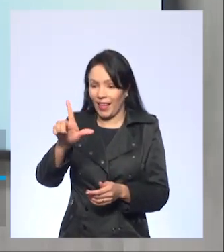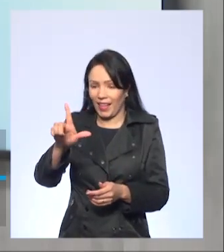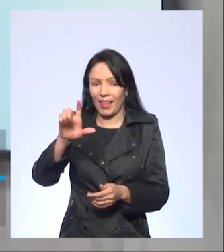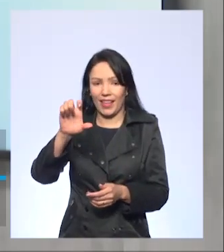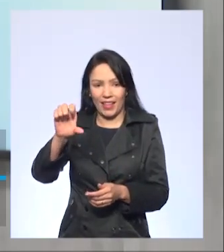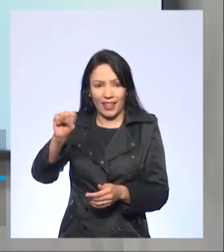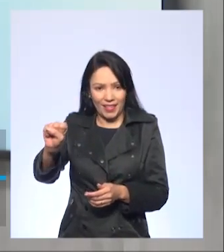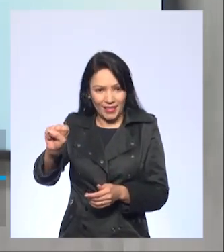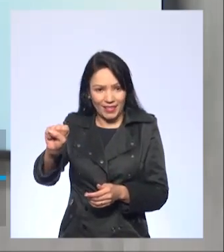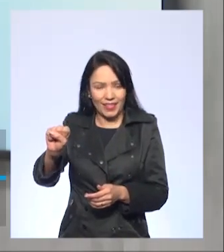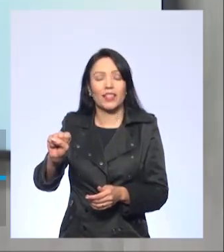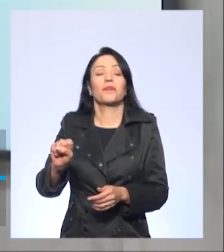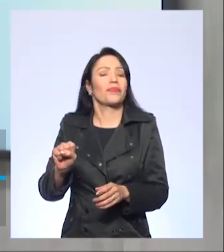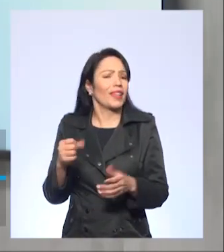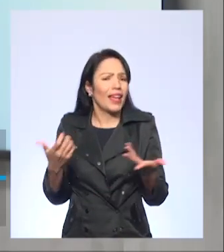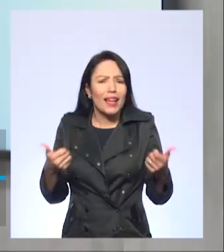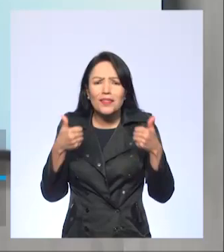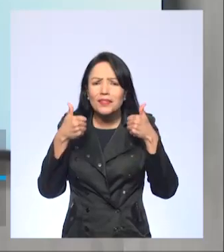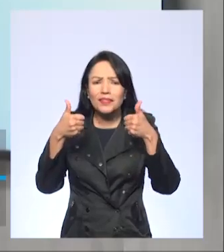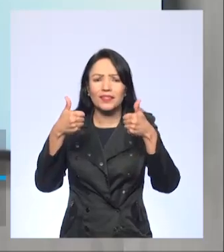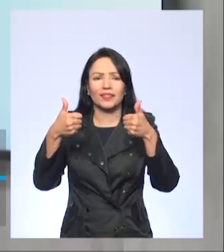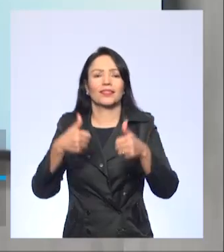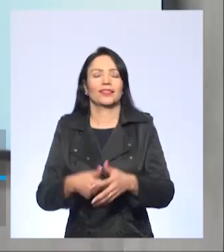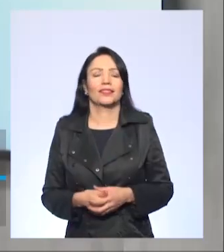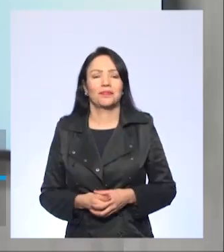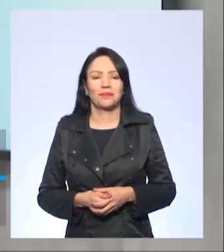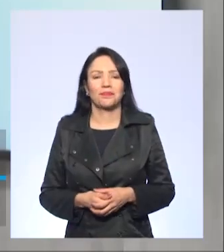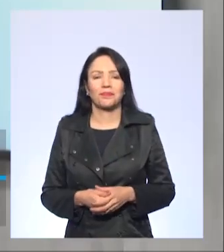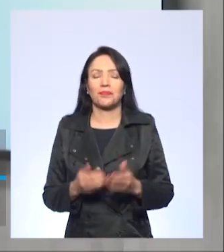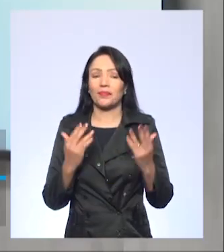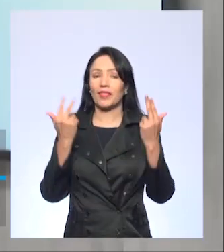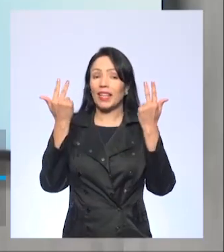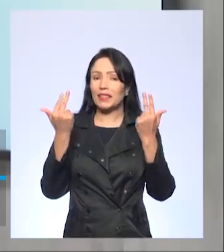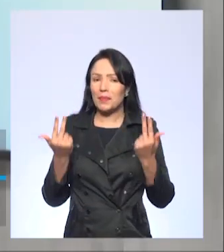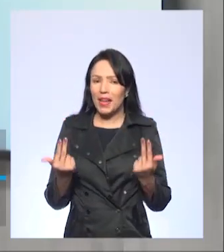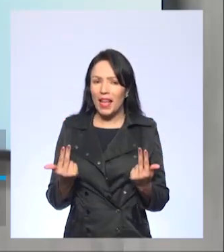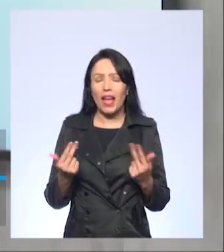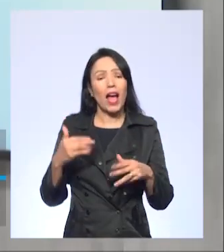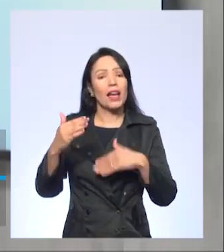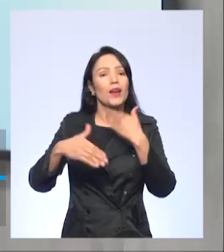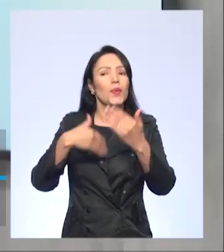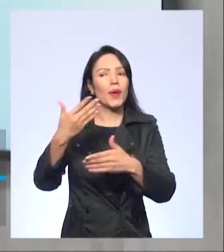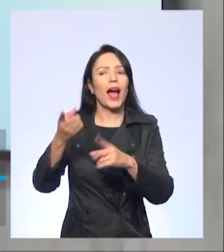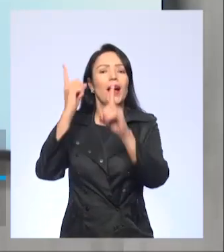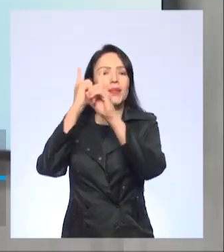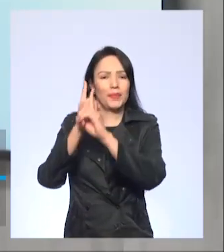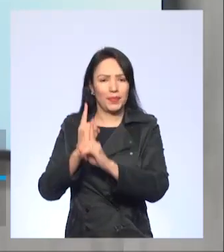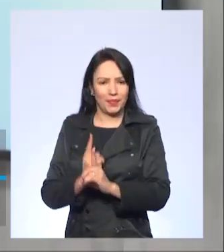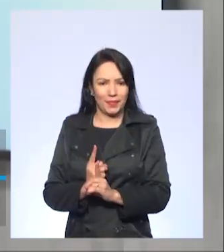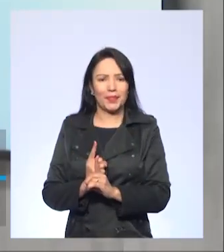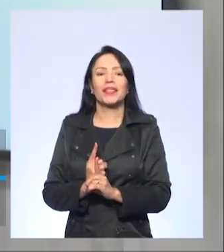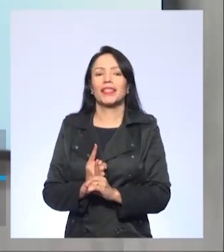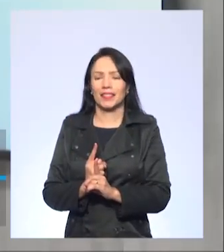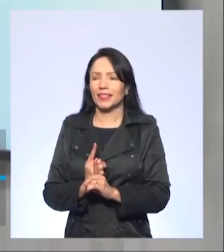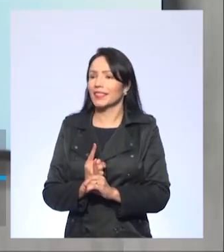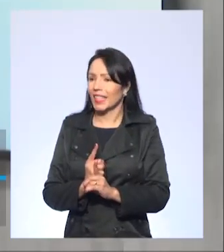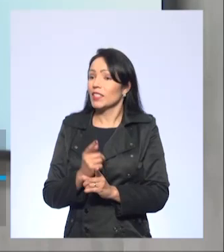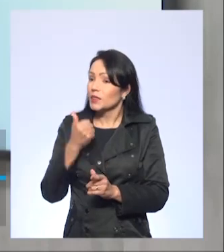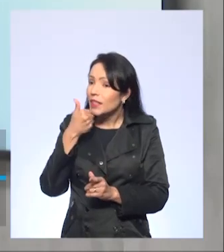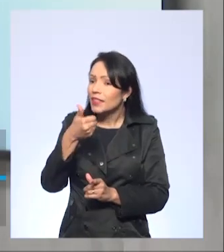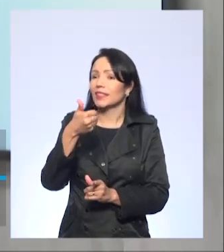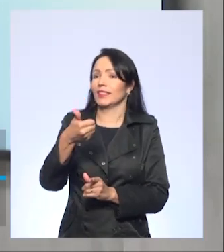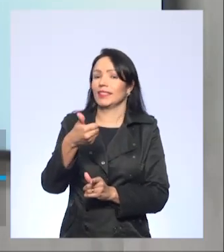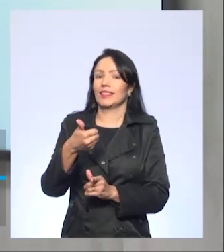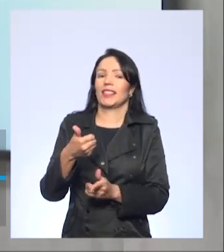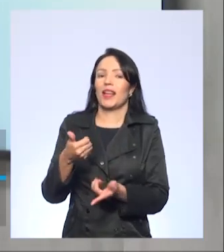e proporção. Top demais! A semelhança é uma consequência do Tales. Isso aí, filha. Você